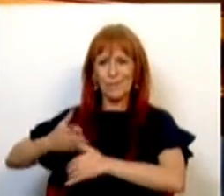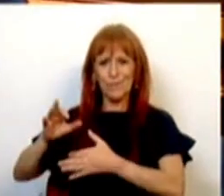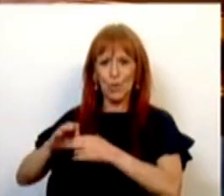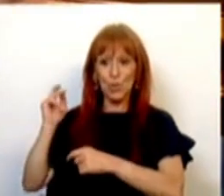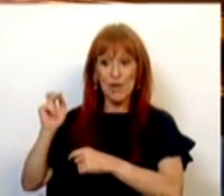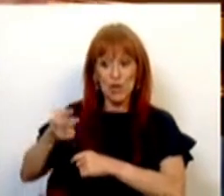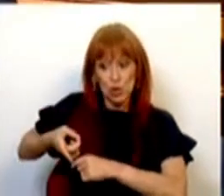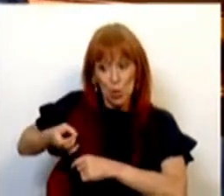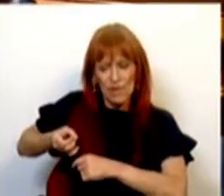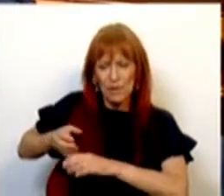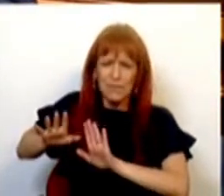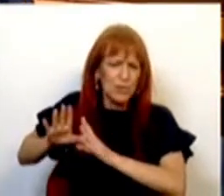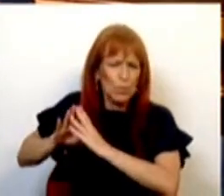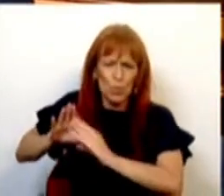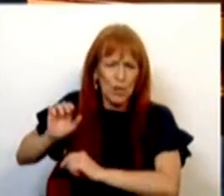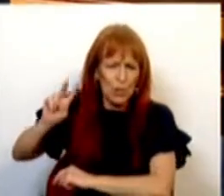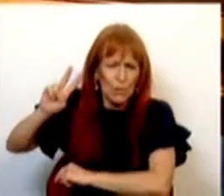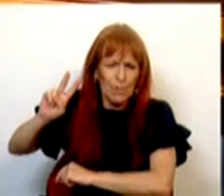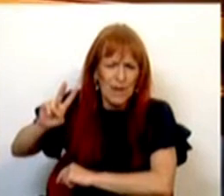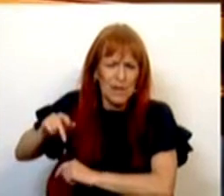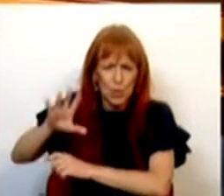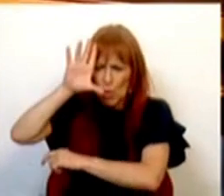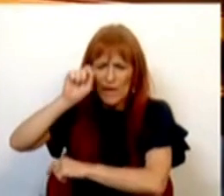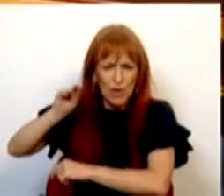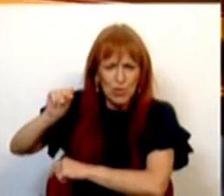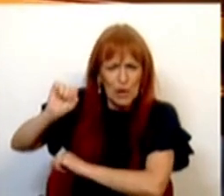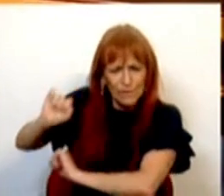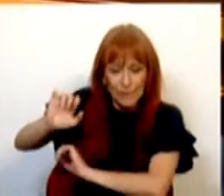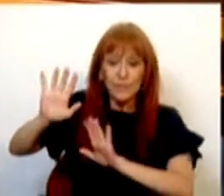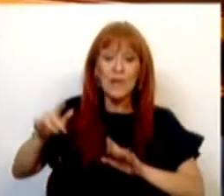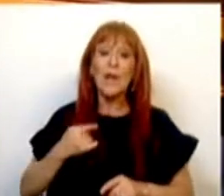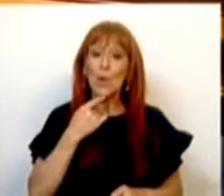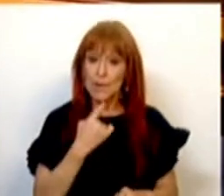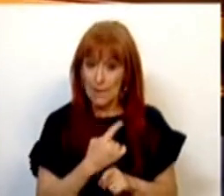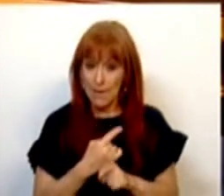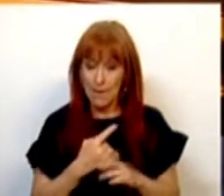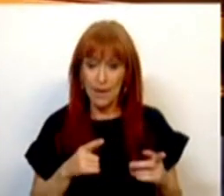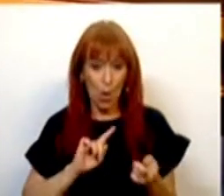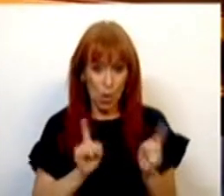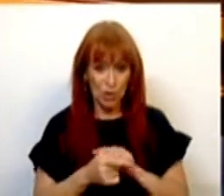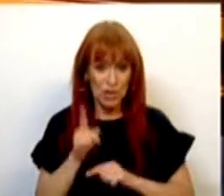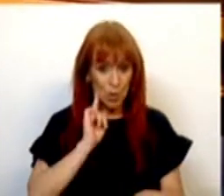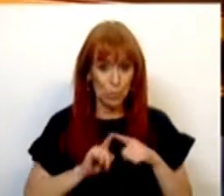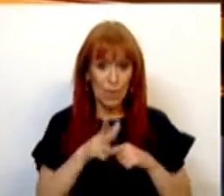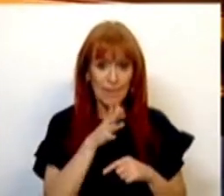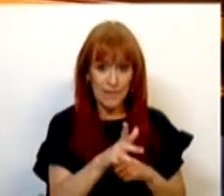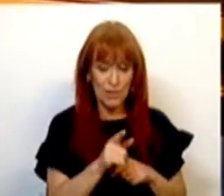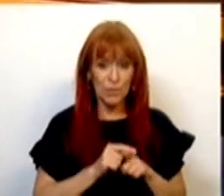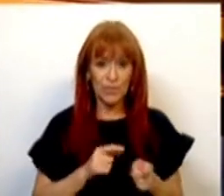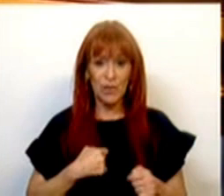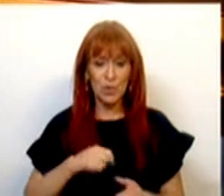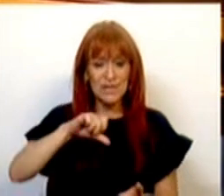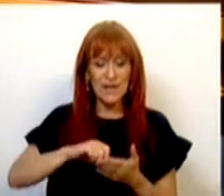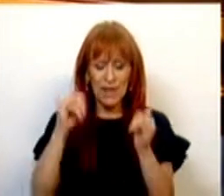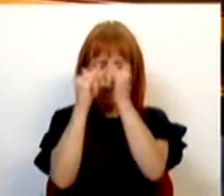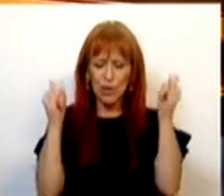aos anos 90, mas isso é o modelo do PSD, do Governo Regional. Como eu estava a dizer, e ao contrário do que a senhora deputada afirmou, o Centro Internacional